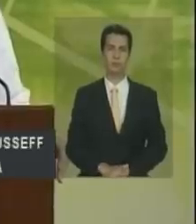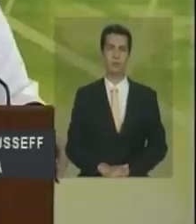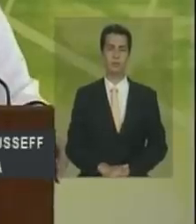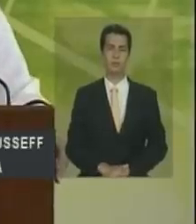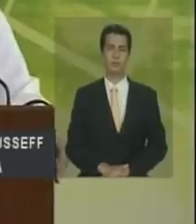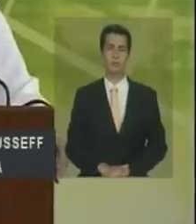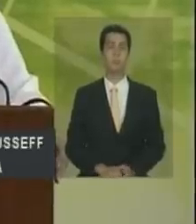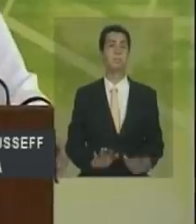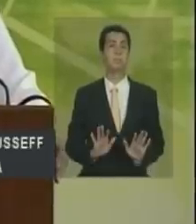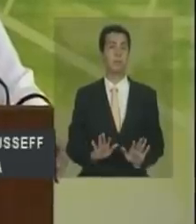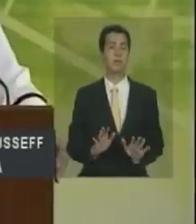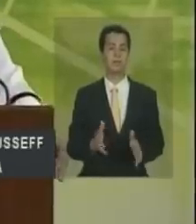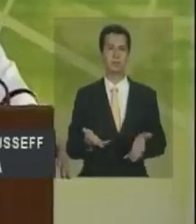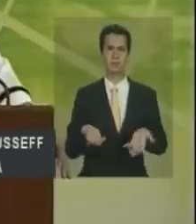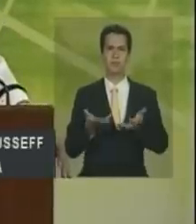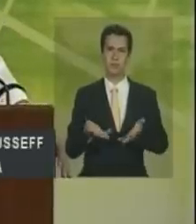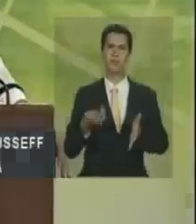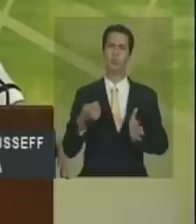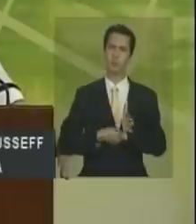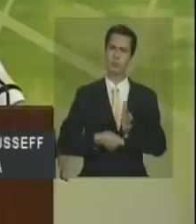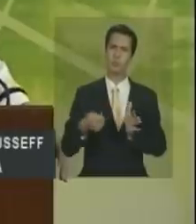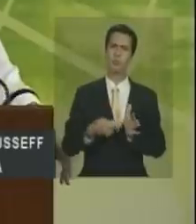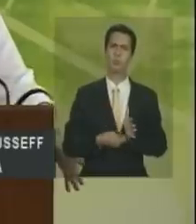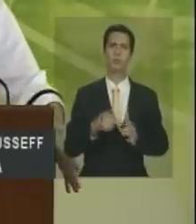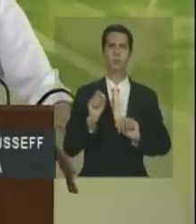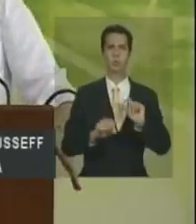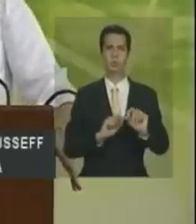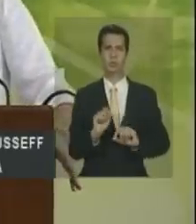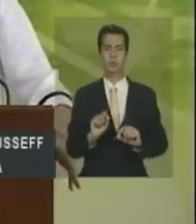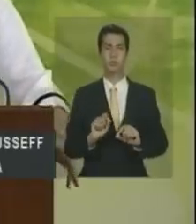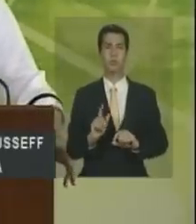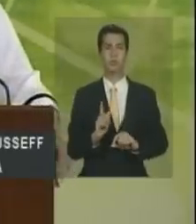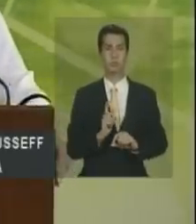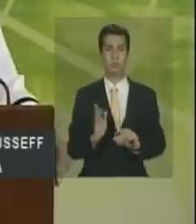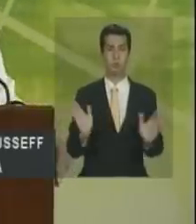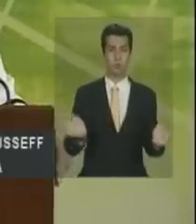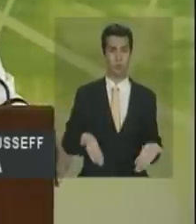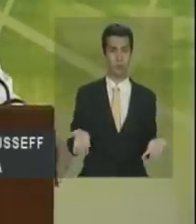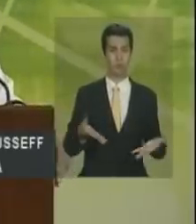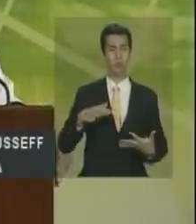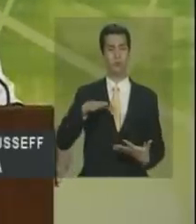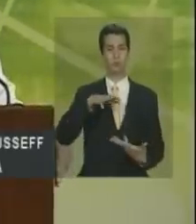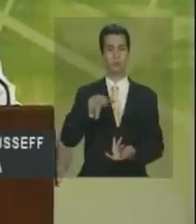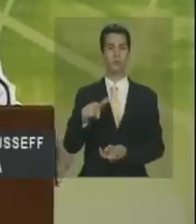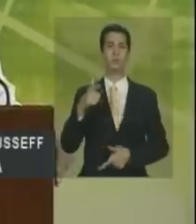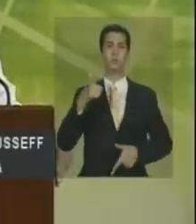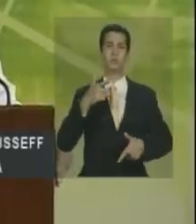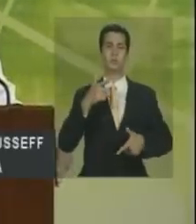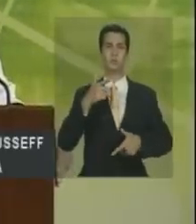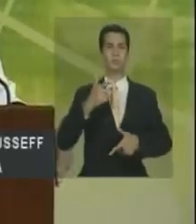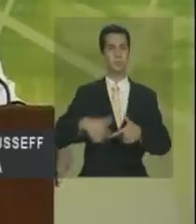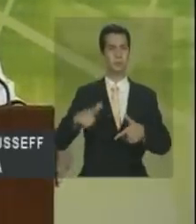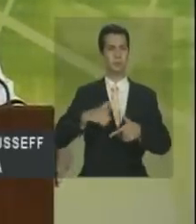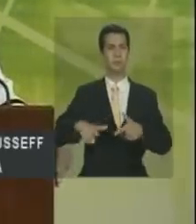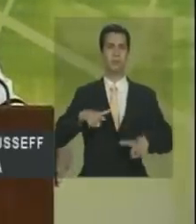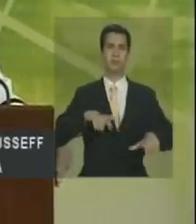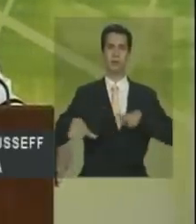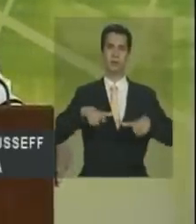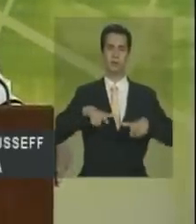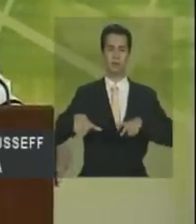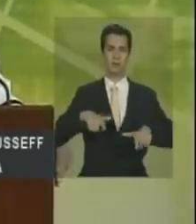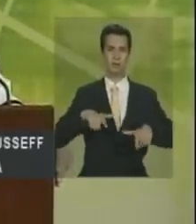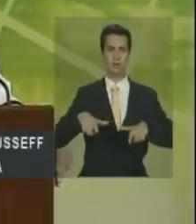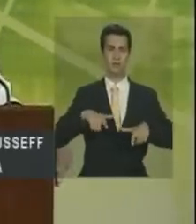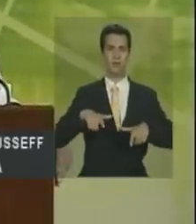insistir que, num quadro que se caracteriza pela desvalorização do trabalho, como é o quadro